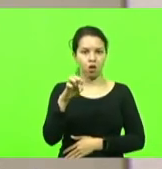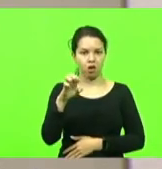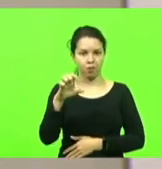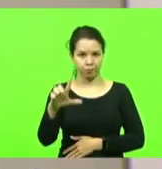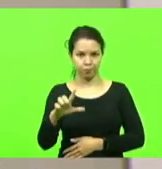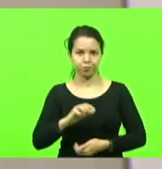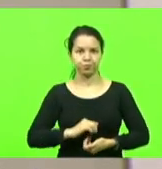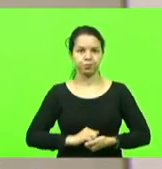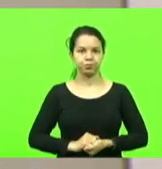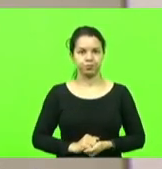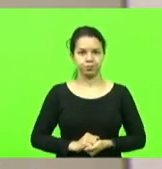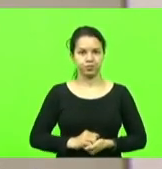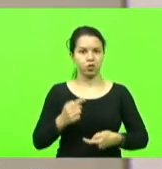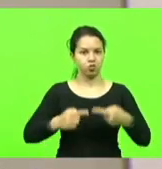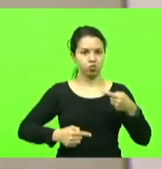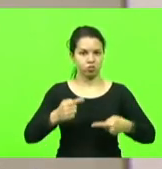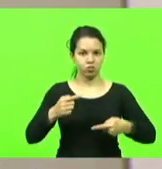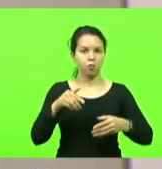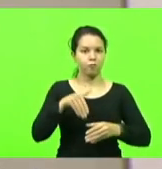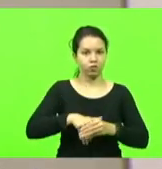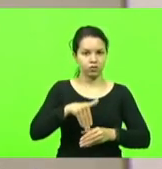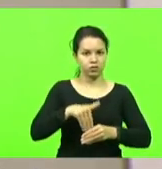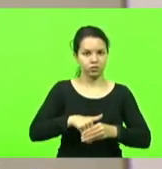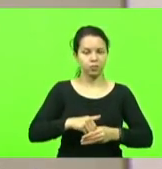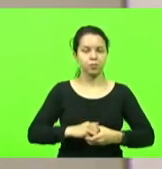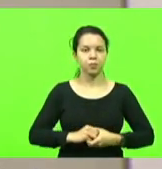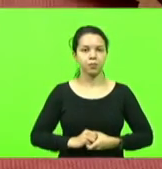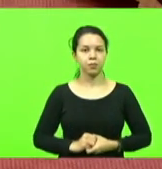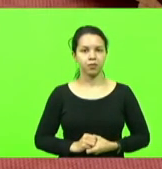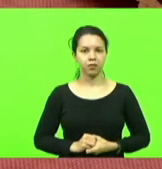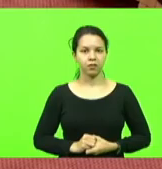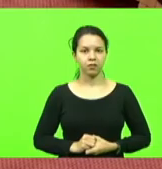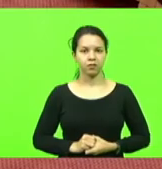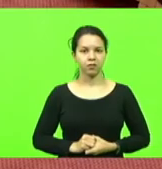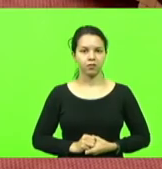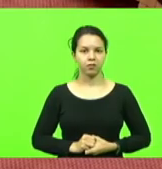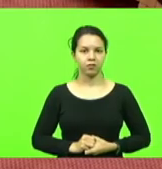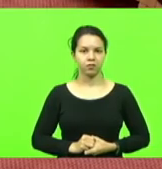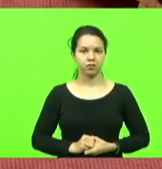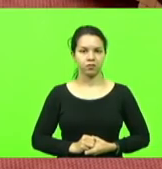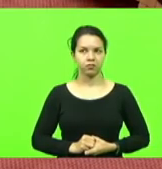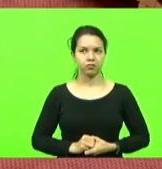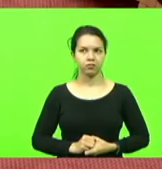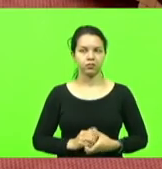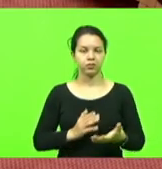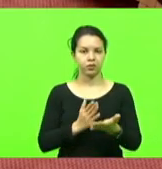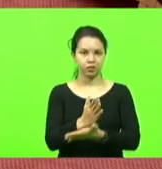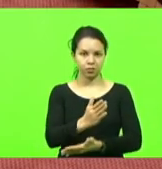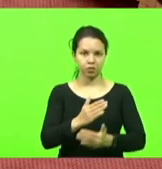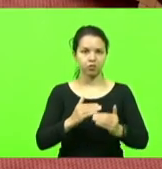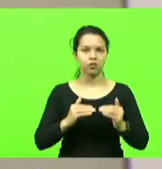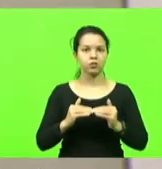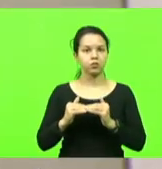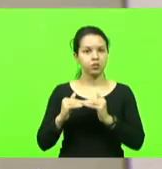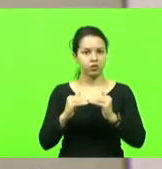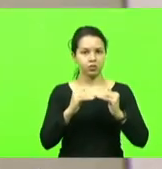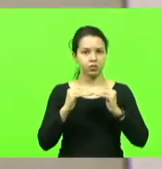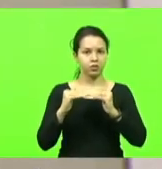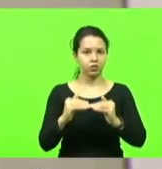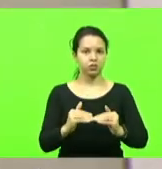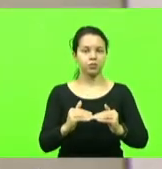quem queira discutir, em votação. Deputados que aprovam, permaneçam como se encontra. Aprovado por unanimidade.